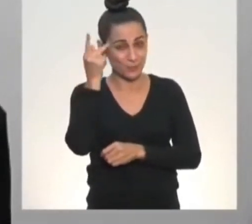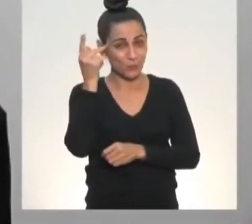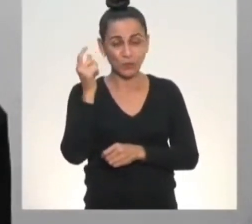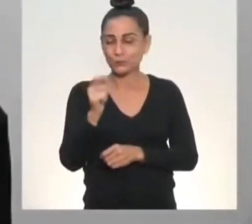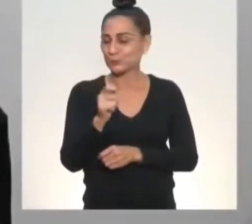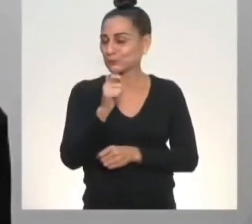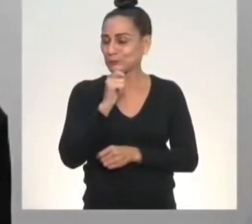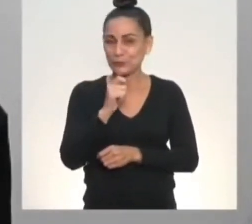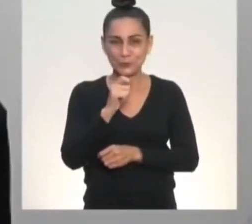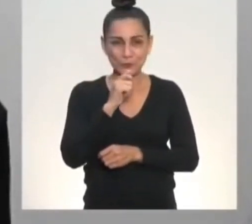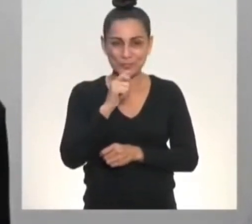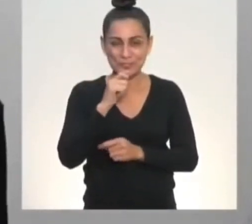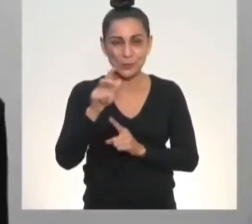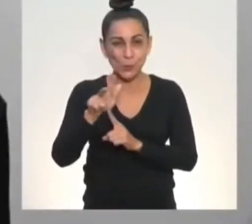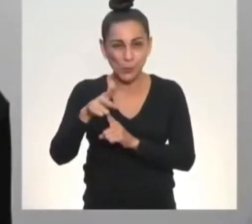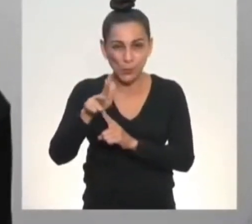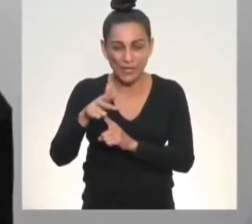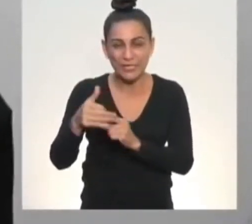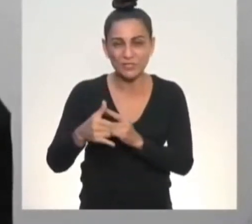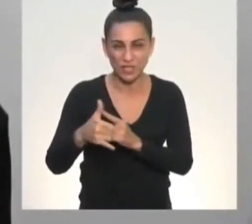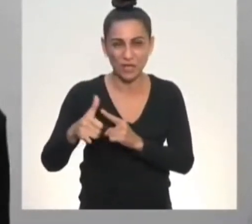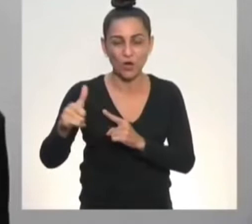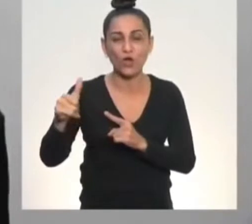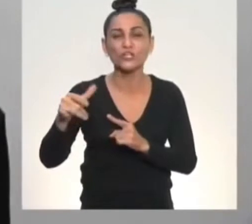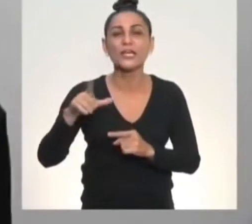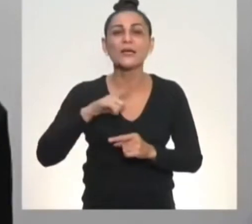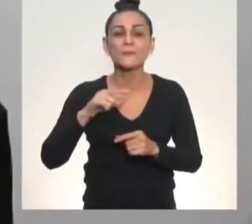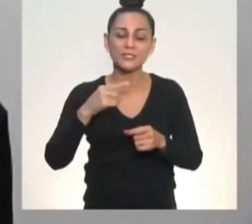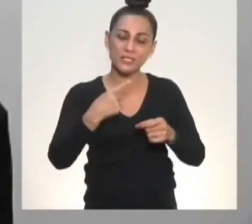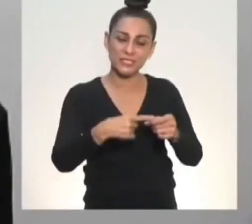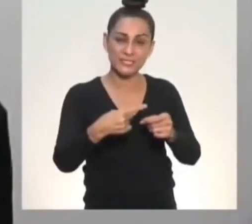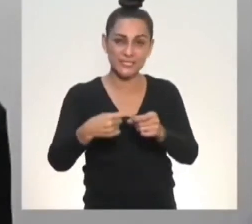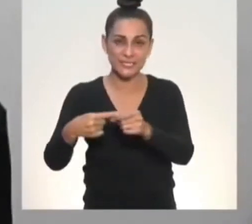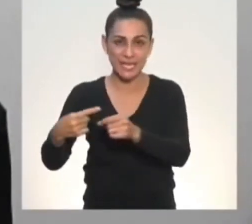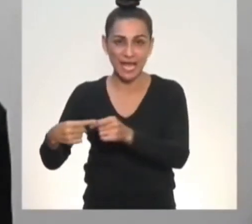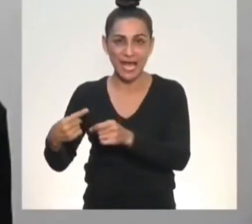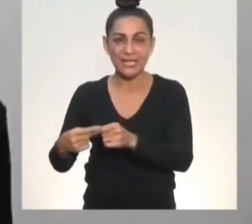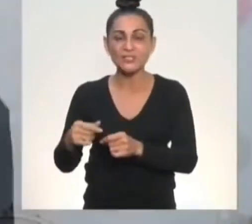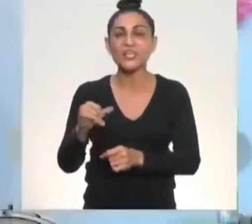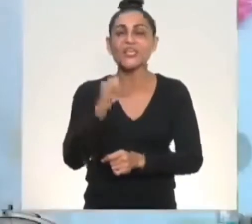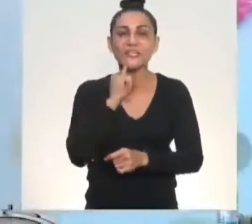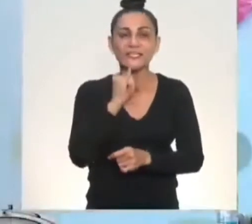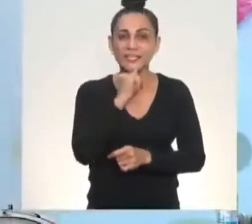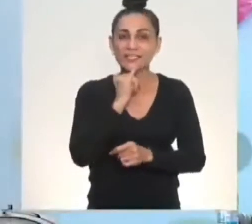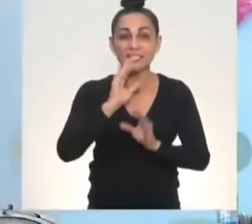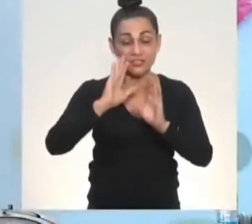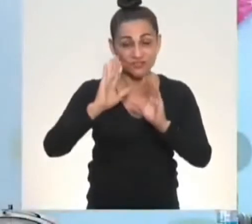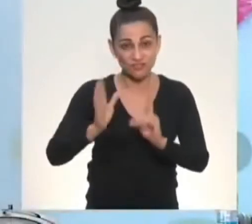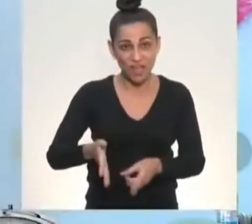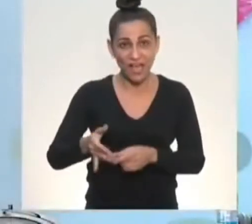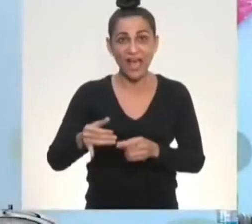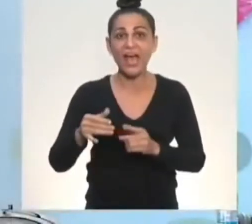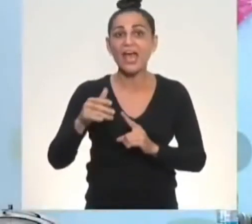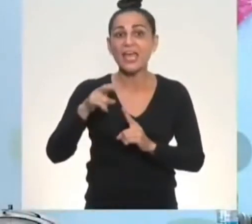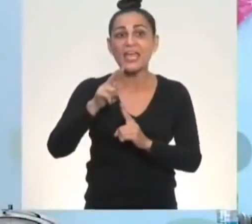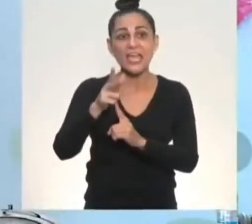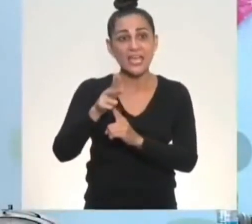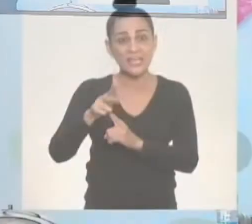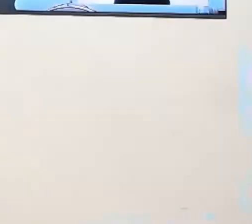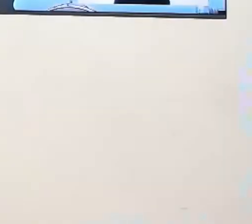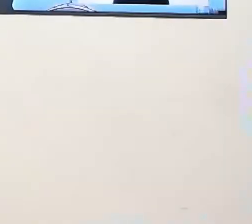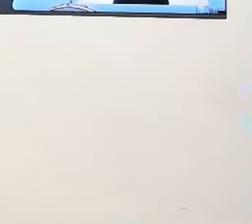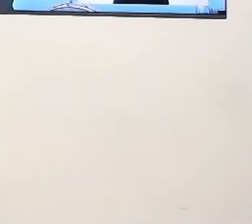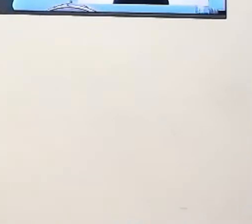com a eólica, mas existem alguns municípios na Itália que são abastecidos por energia unicamente